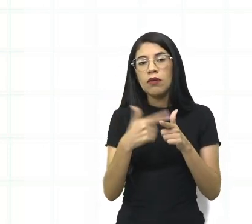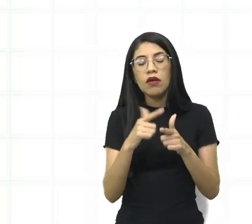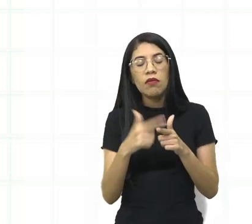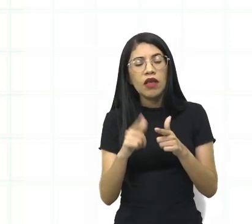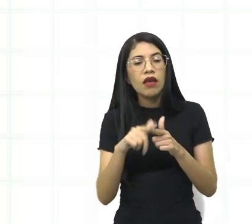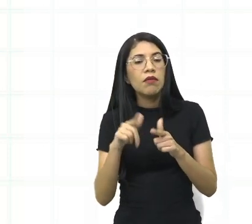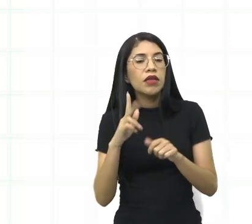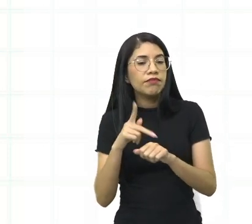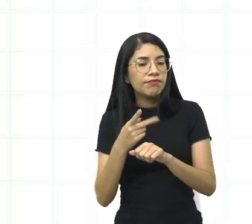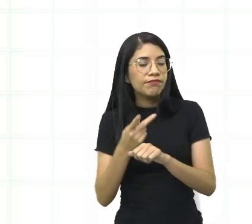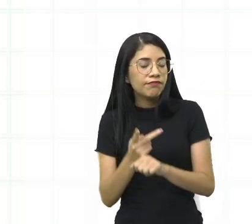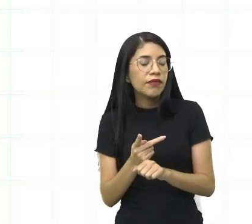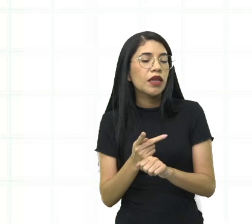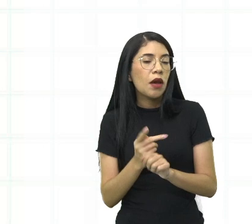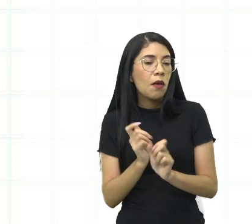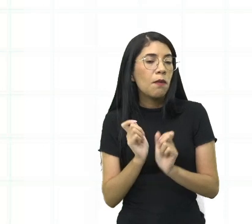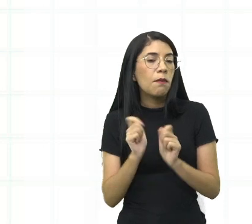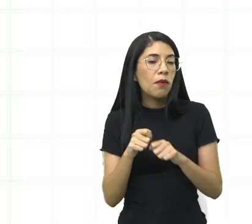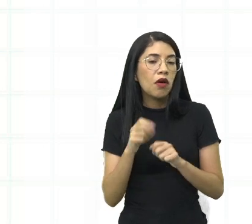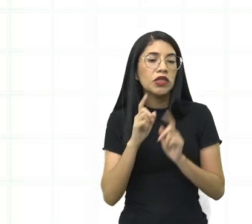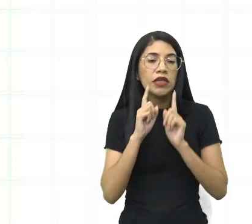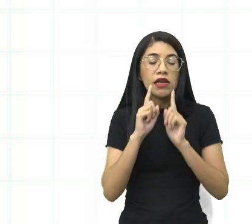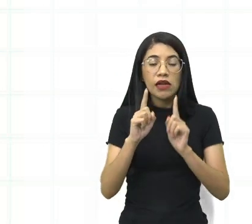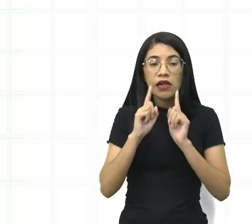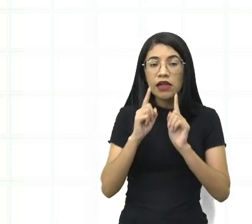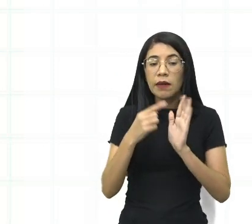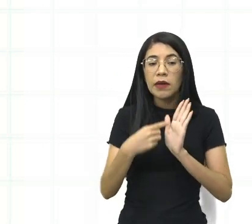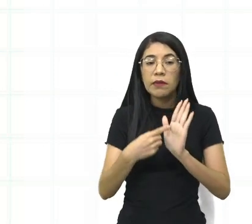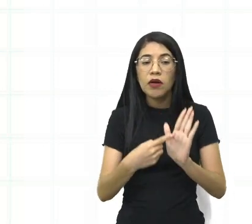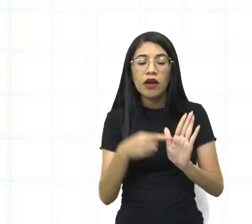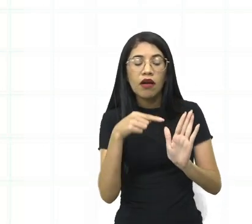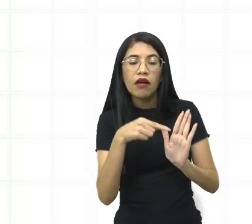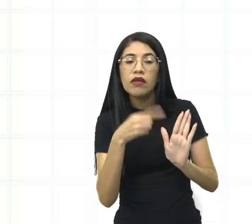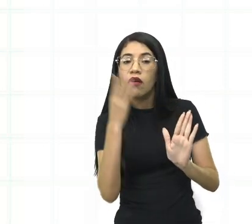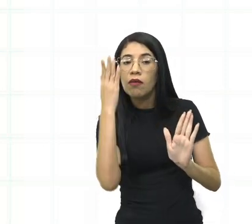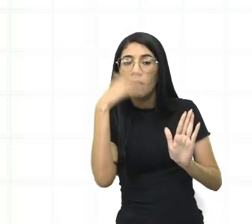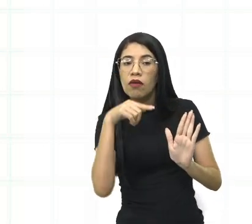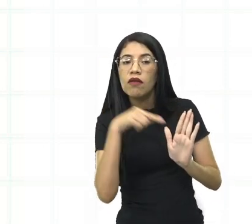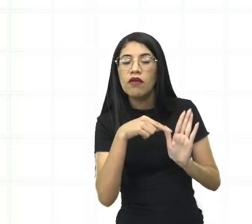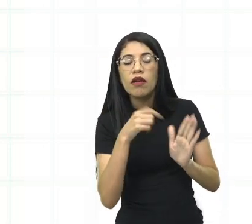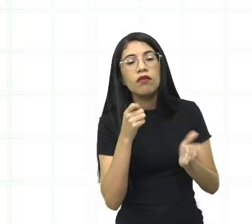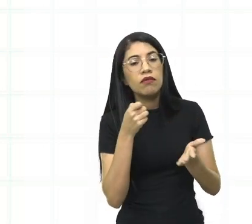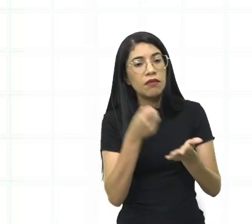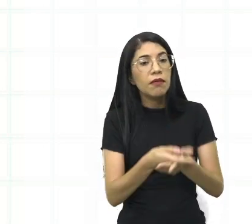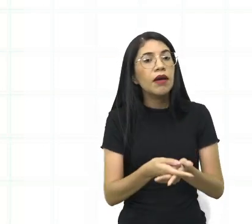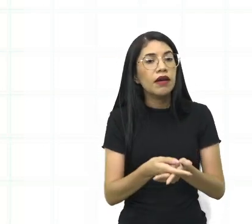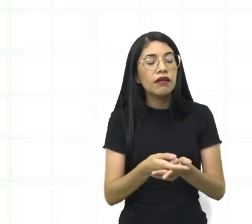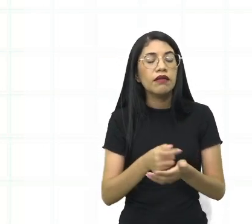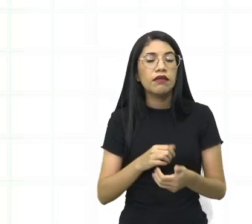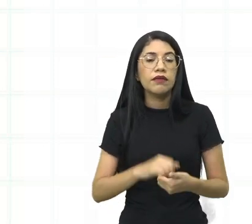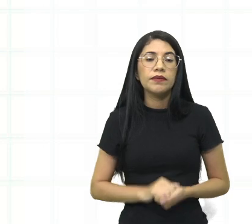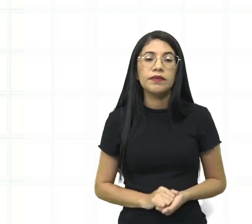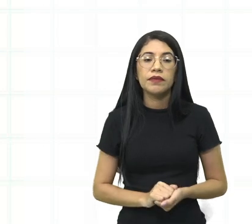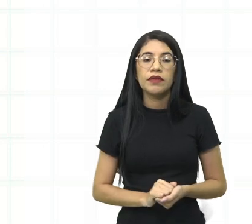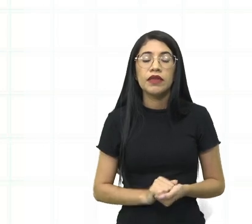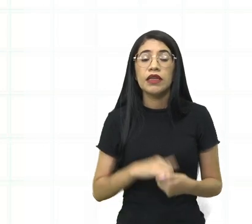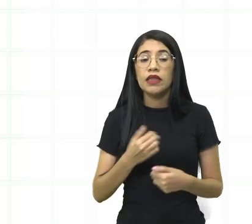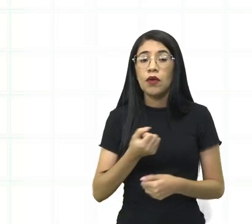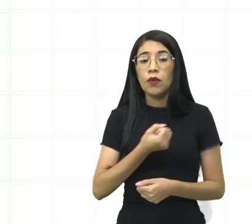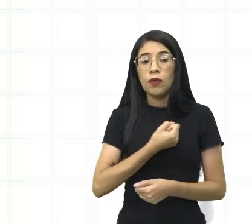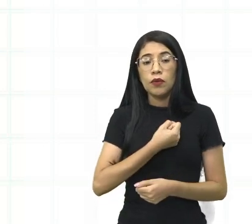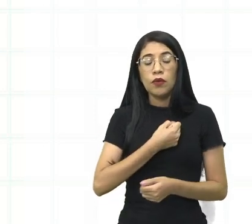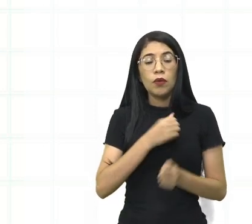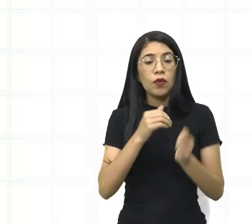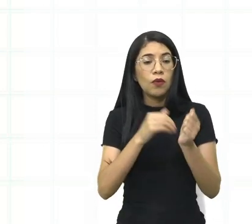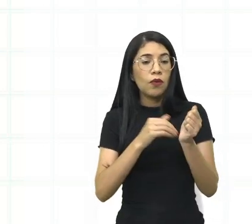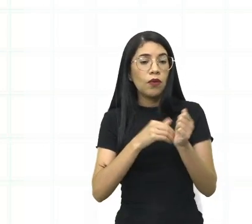problema depois da compra, você ter como reclamar e mostrar que você pagou. Então ela vai lá e diz, ó, o código da minha compra,